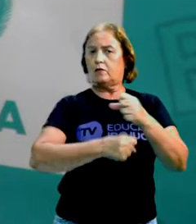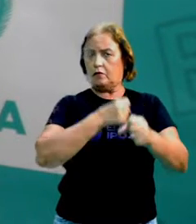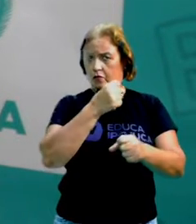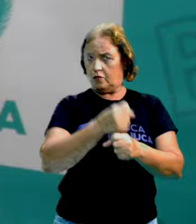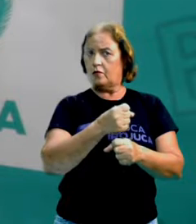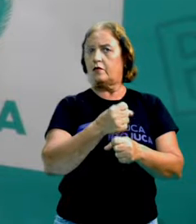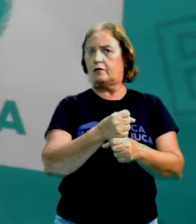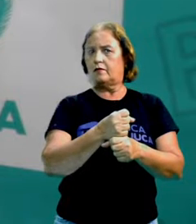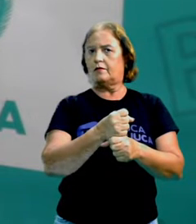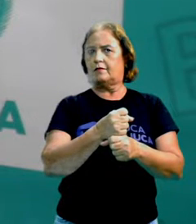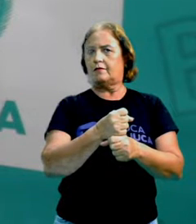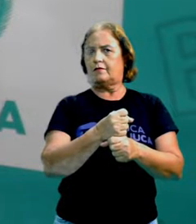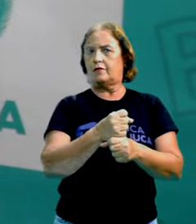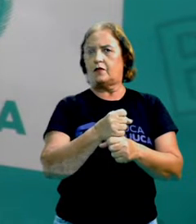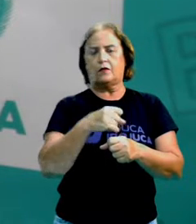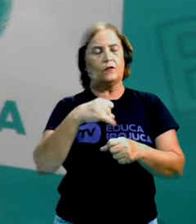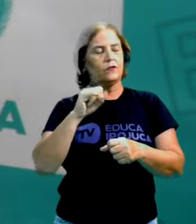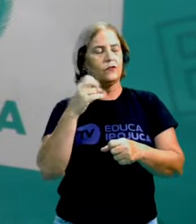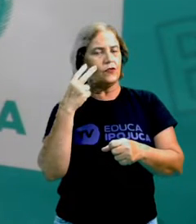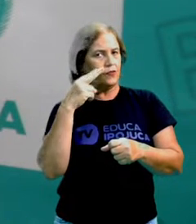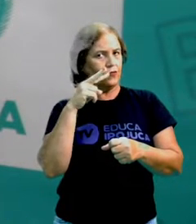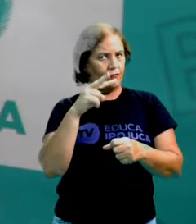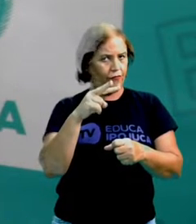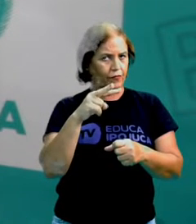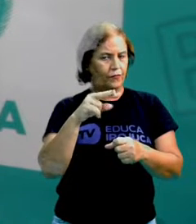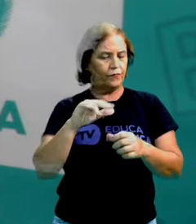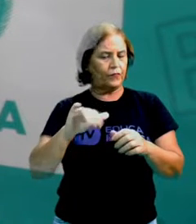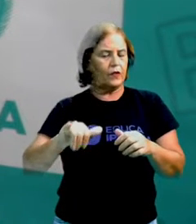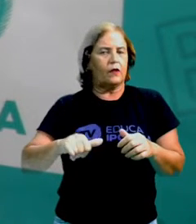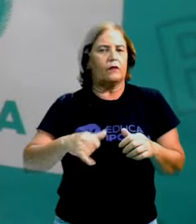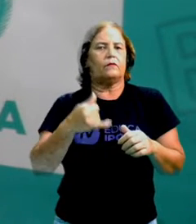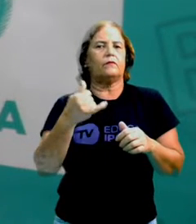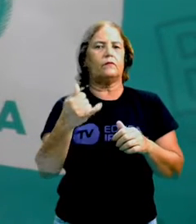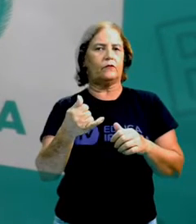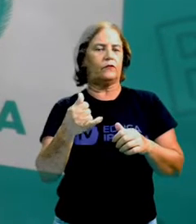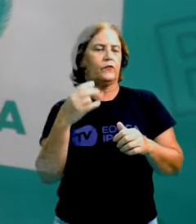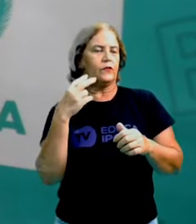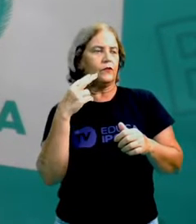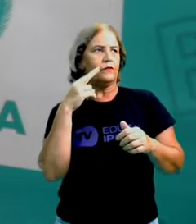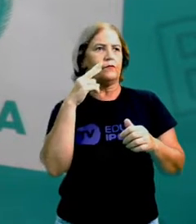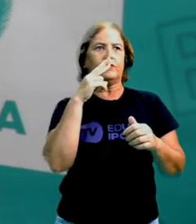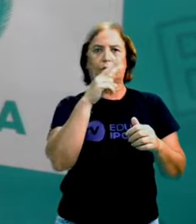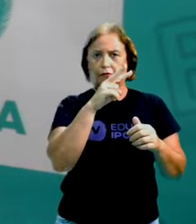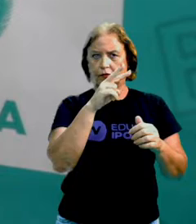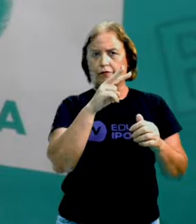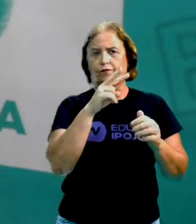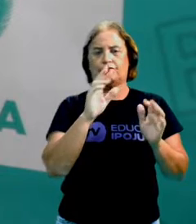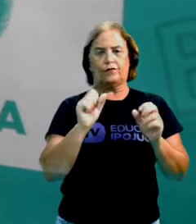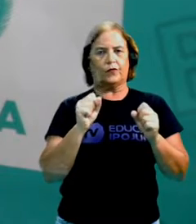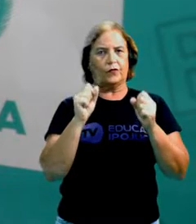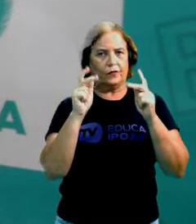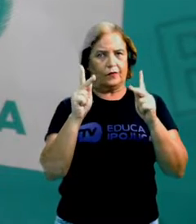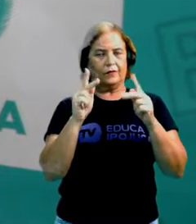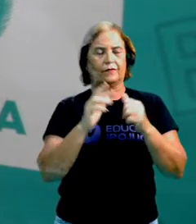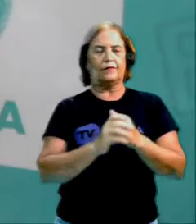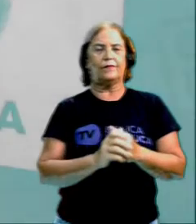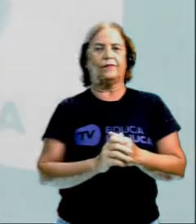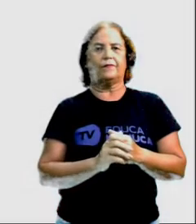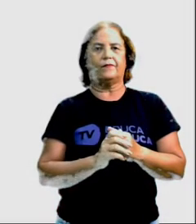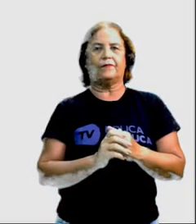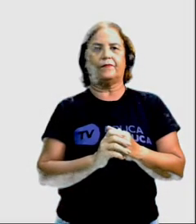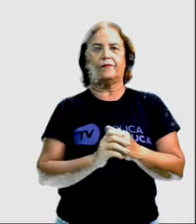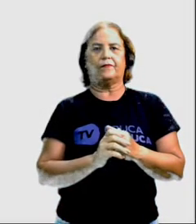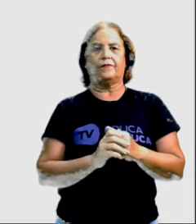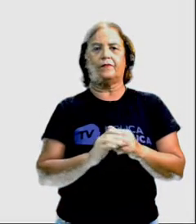vocês não não observarão ainda Aproveitou a oportunidade para dar um ao ver cevada Ok criança